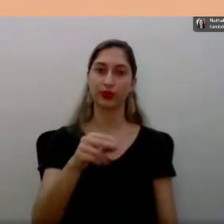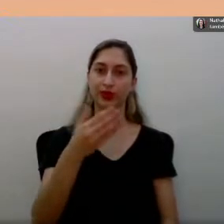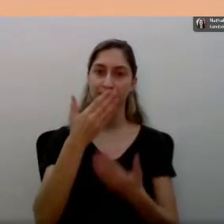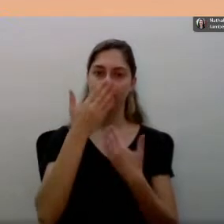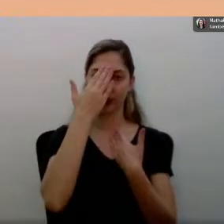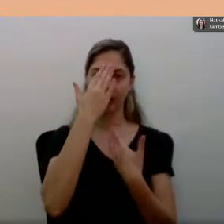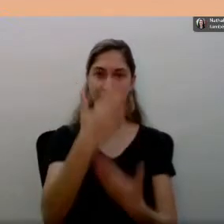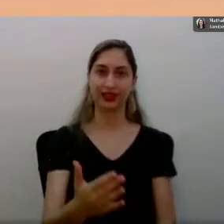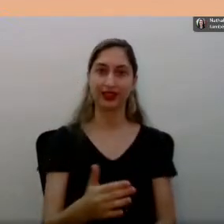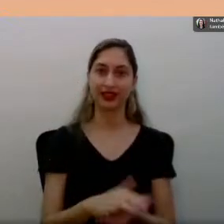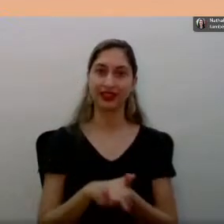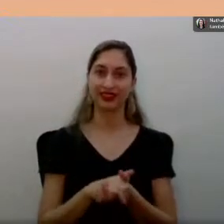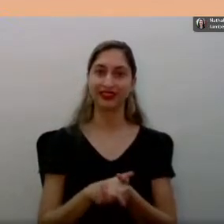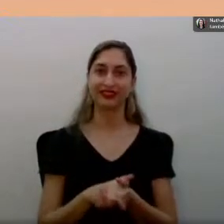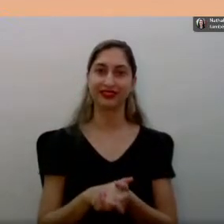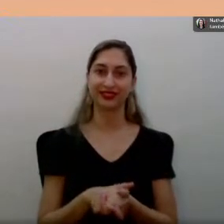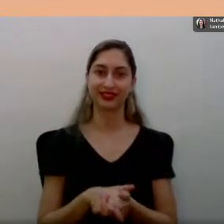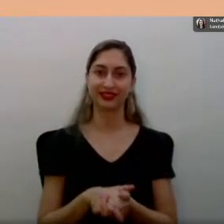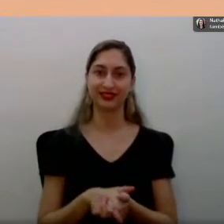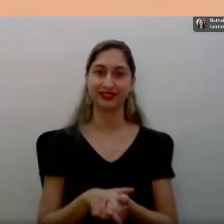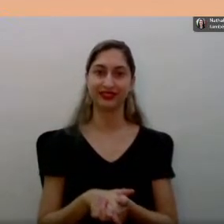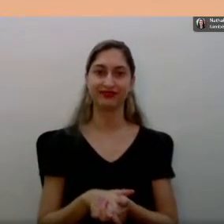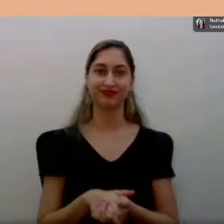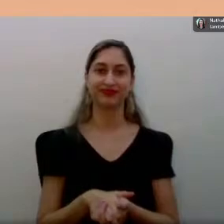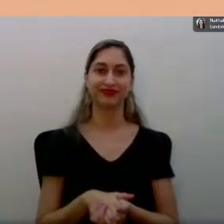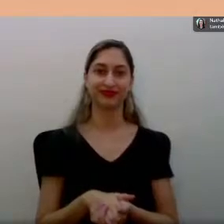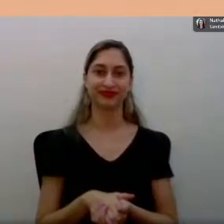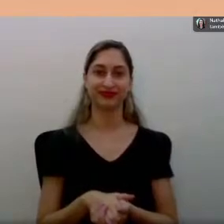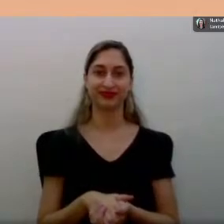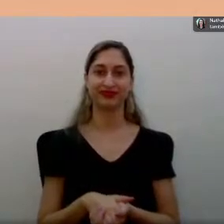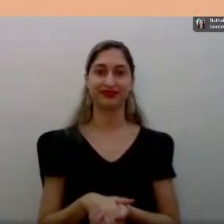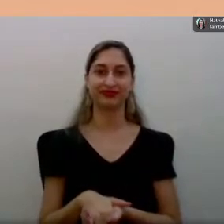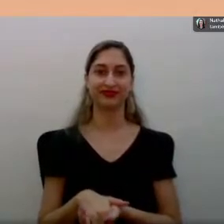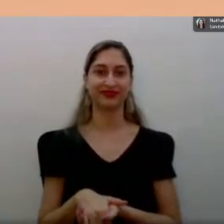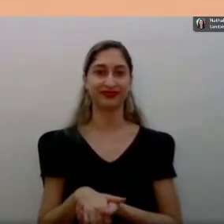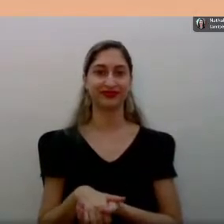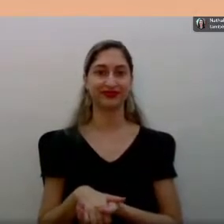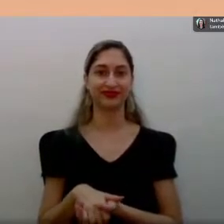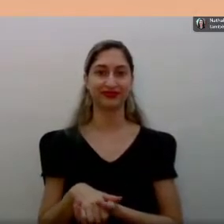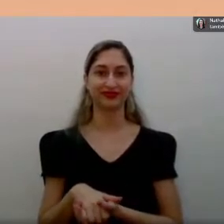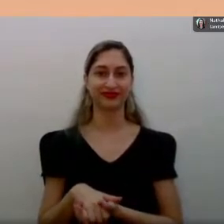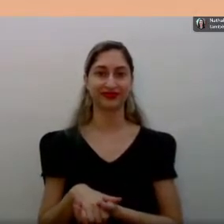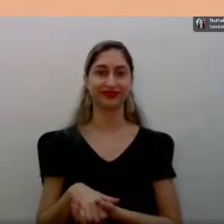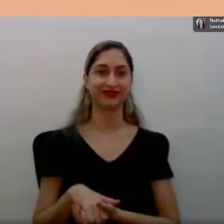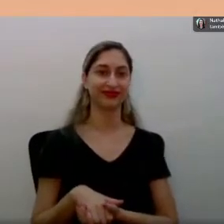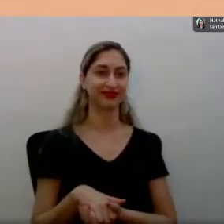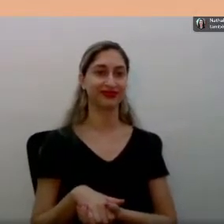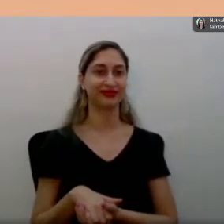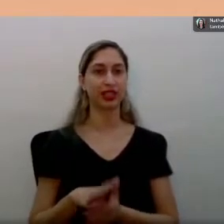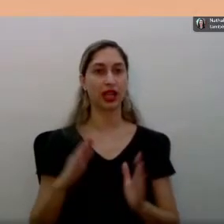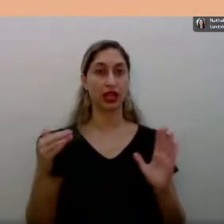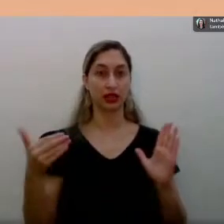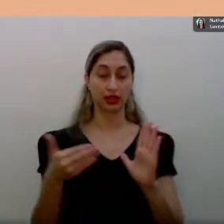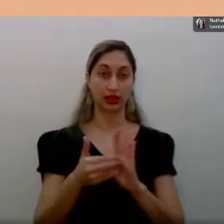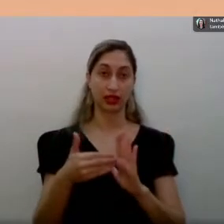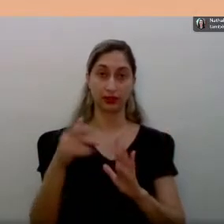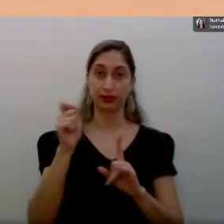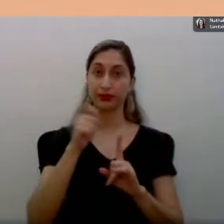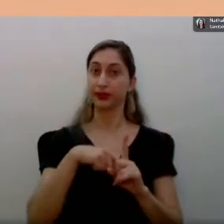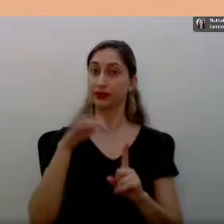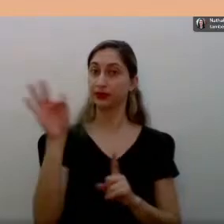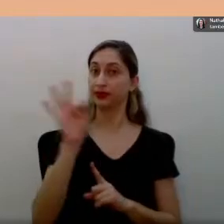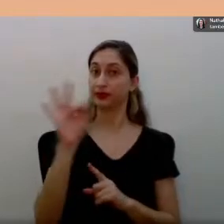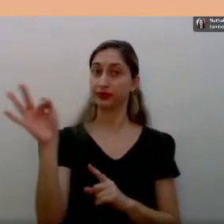né e é isso gente ó a até Fevereiro todas as nossas